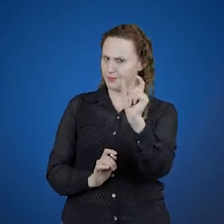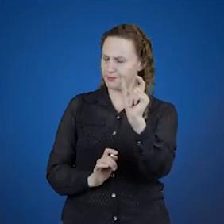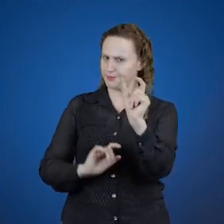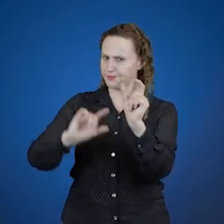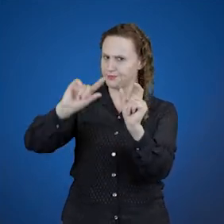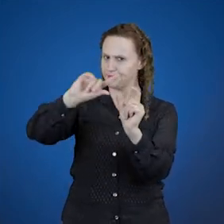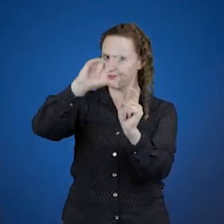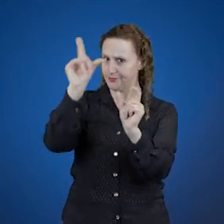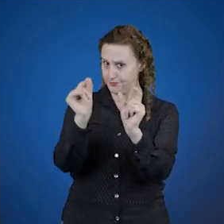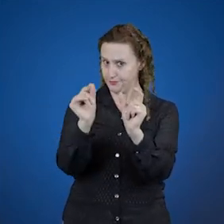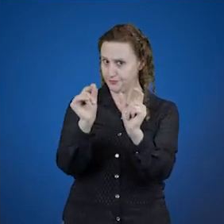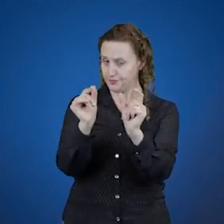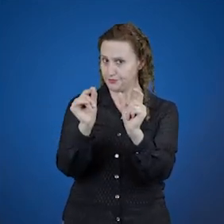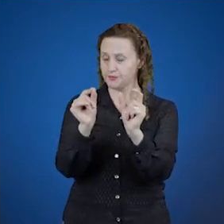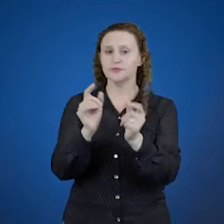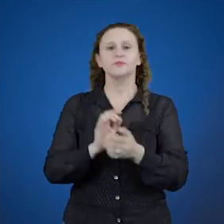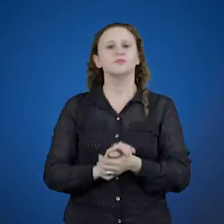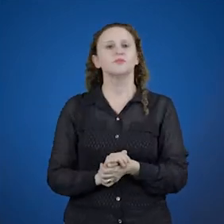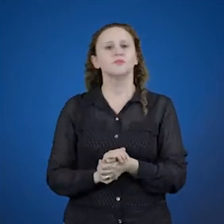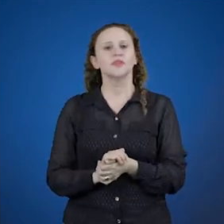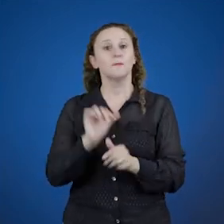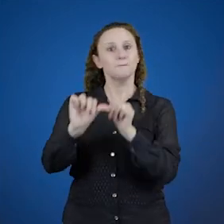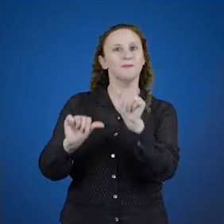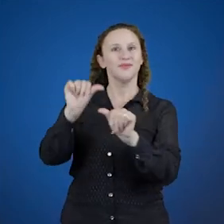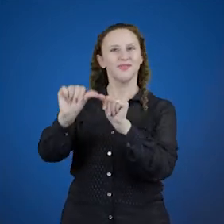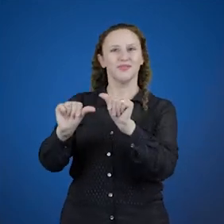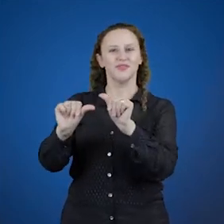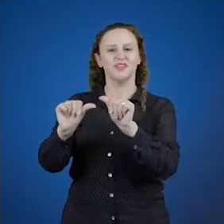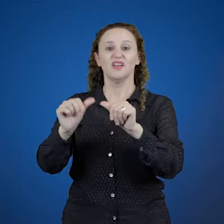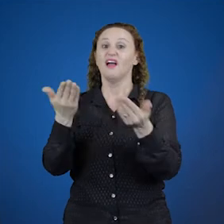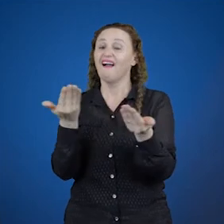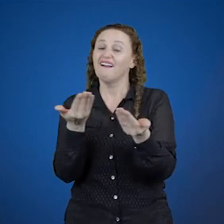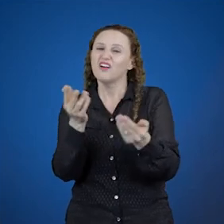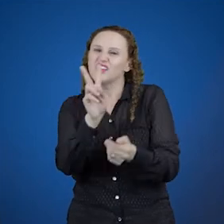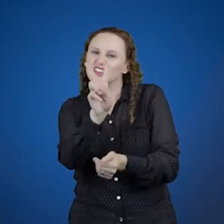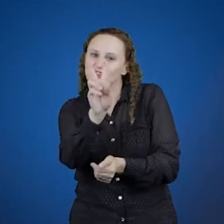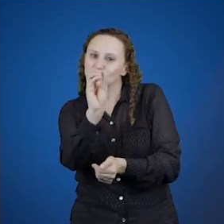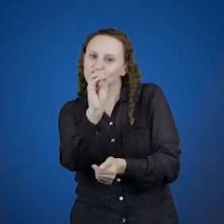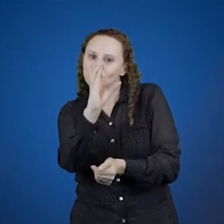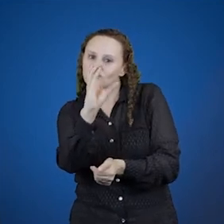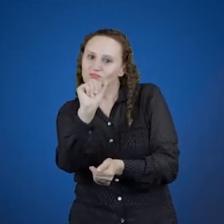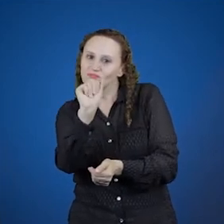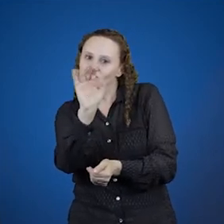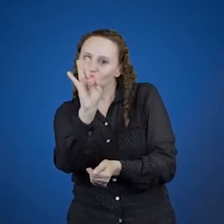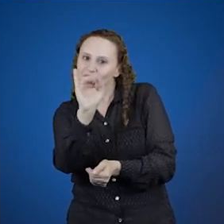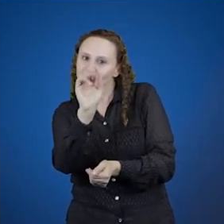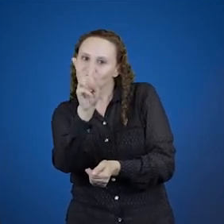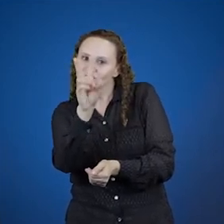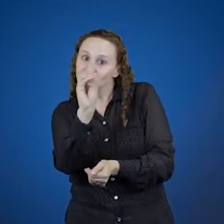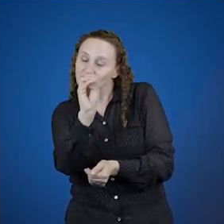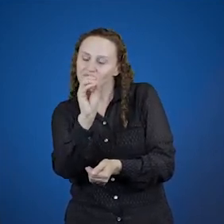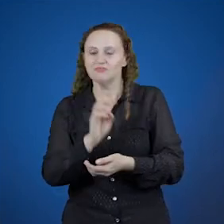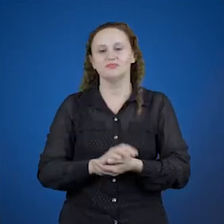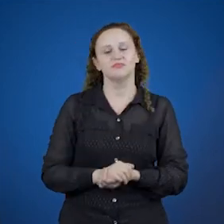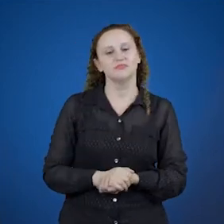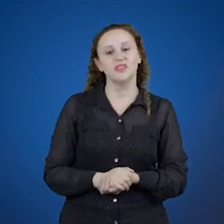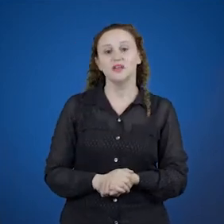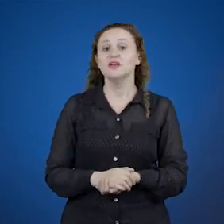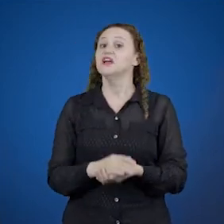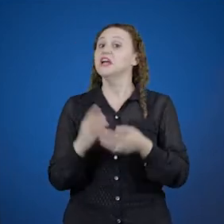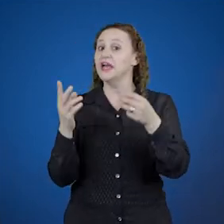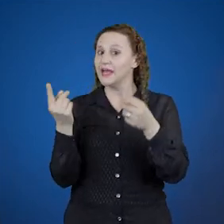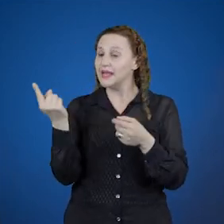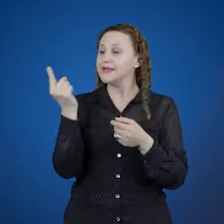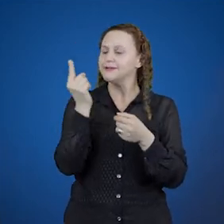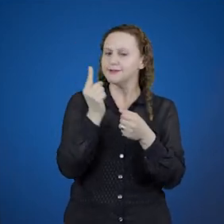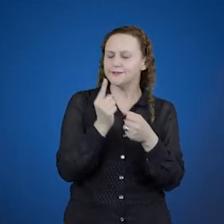e a palavra lua agora passou a exercer a função de vocativo a palavra vocativo